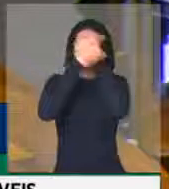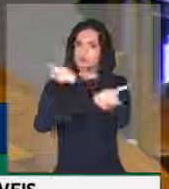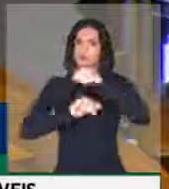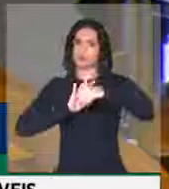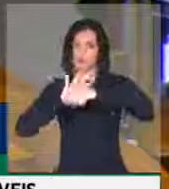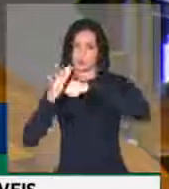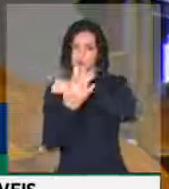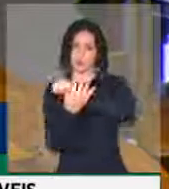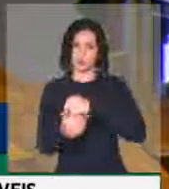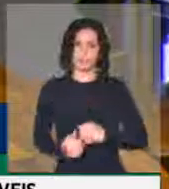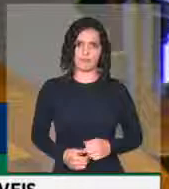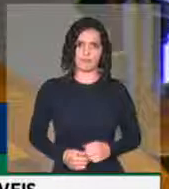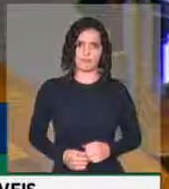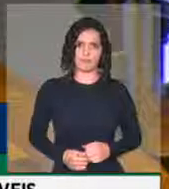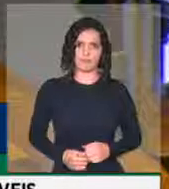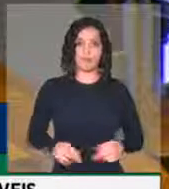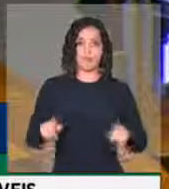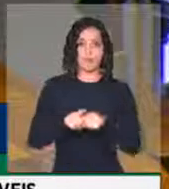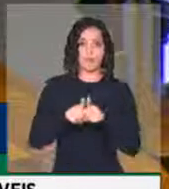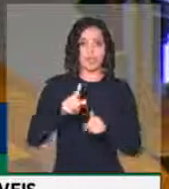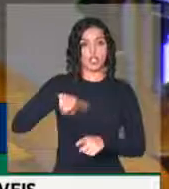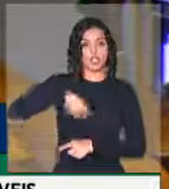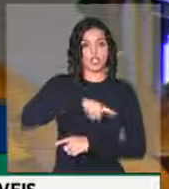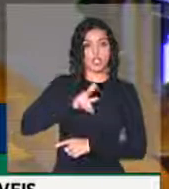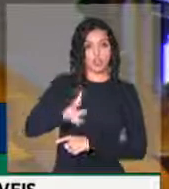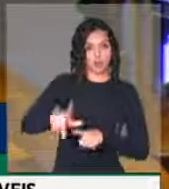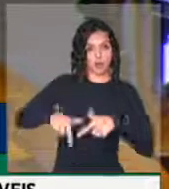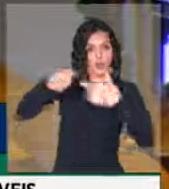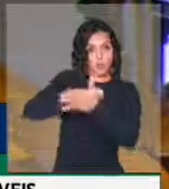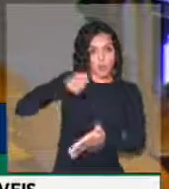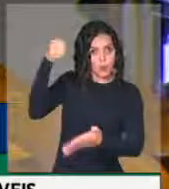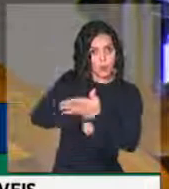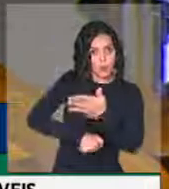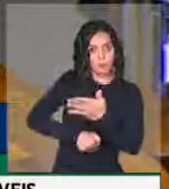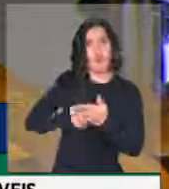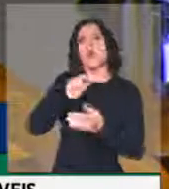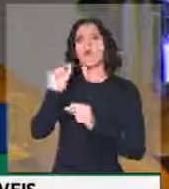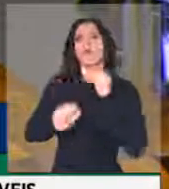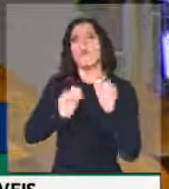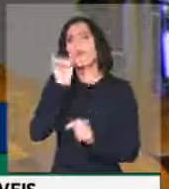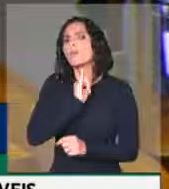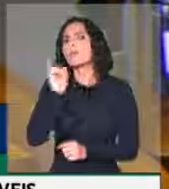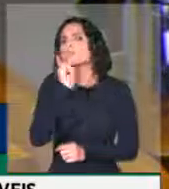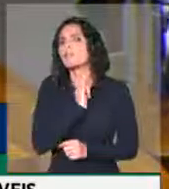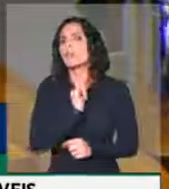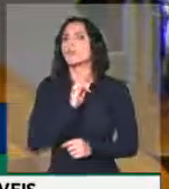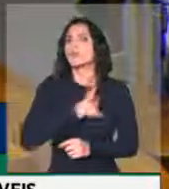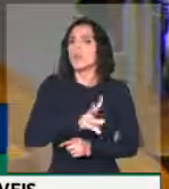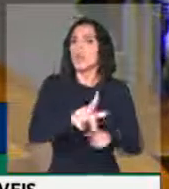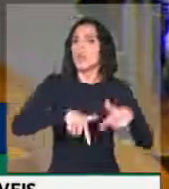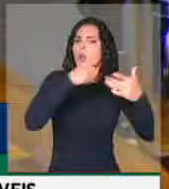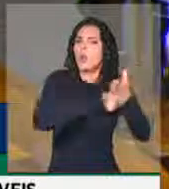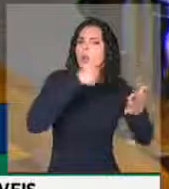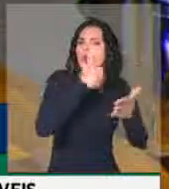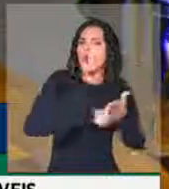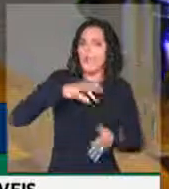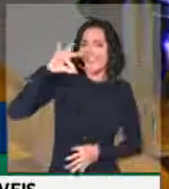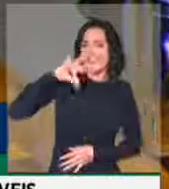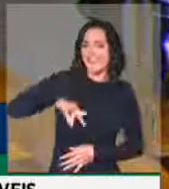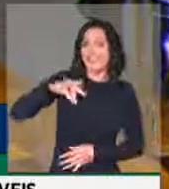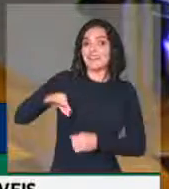também que nós vamos manter essa luta e movimentos importantes como o da renda